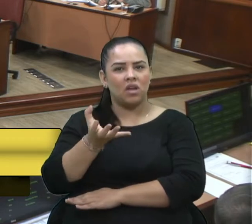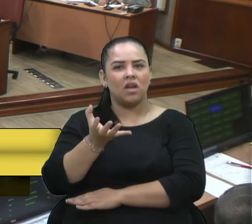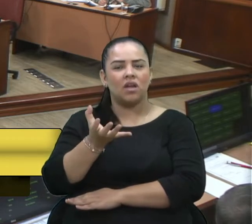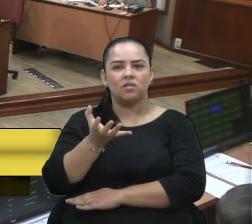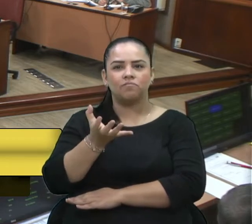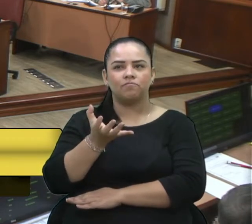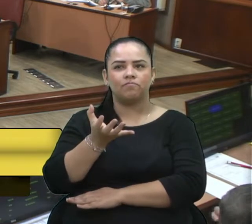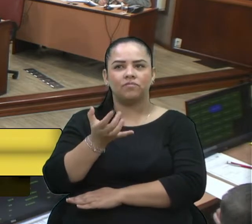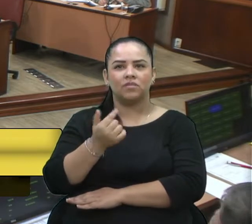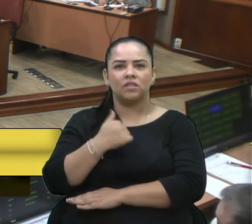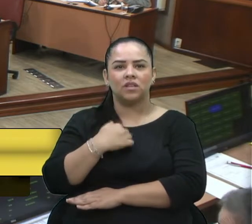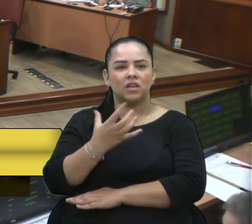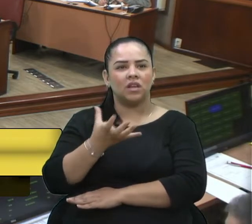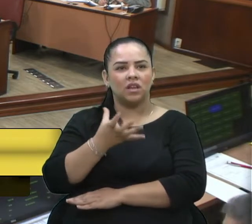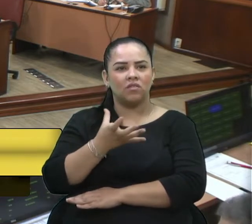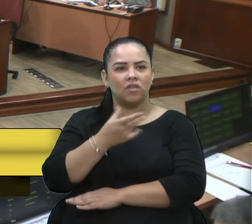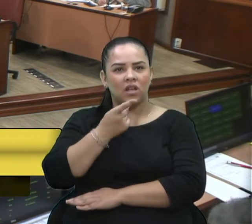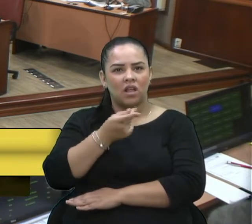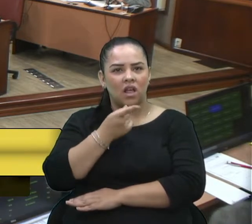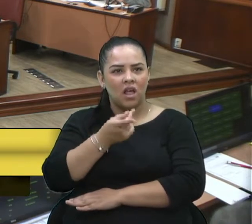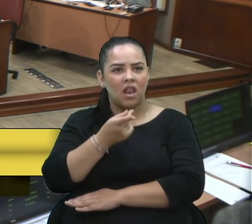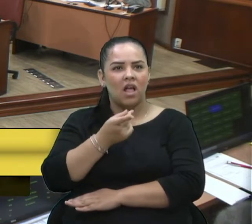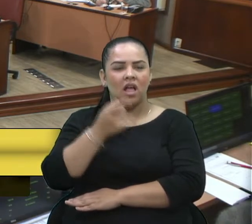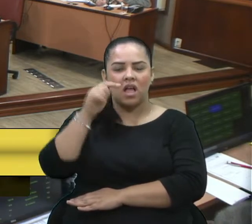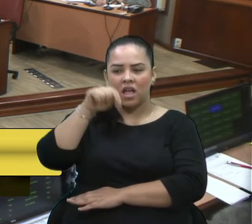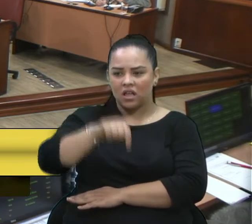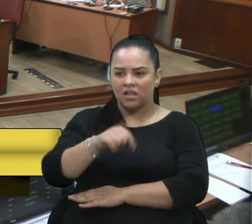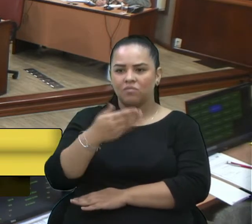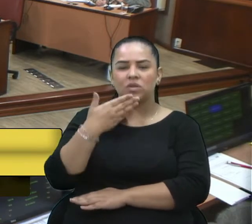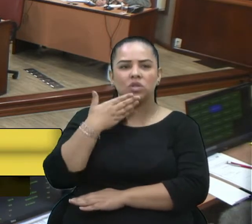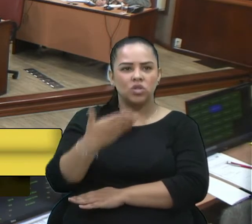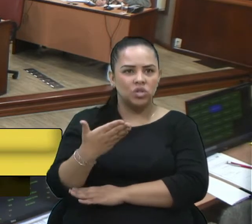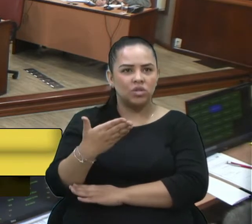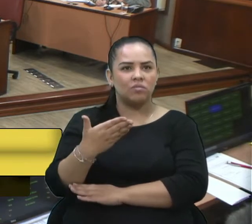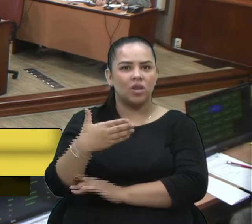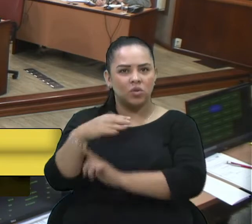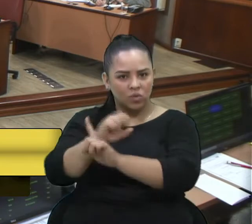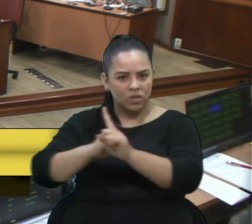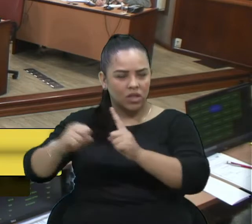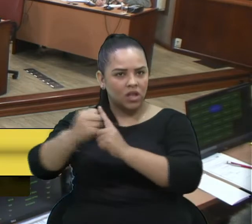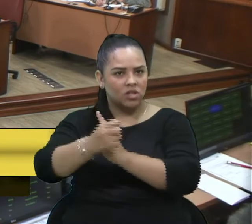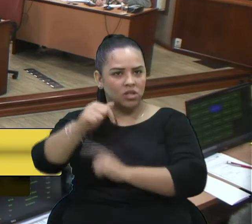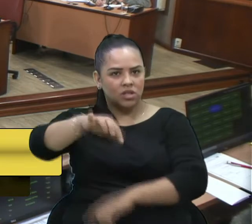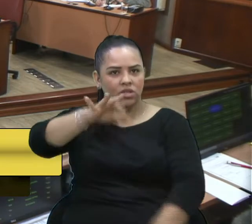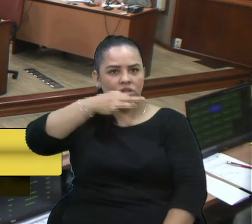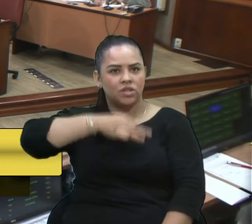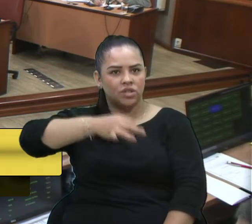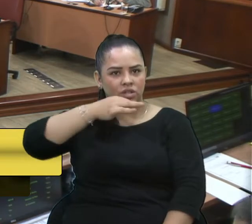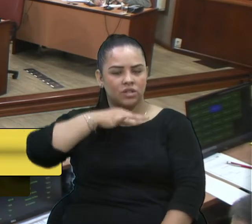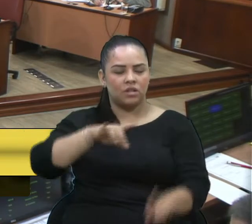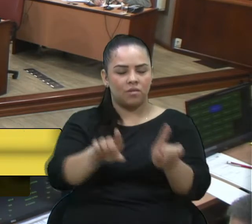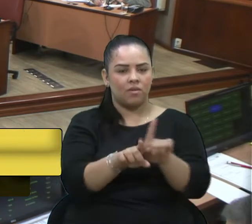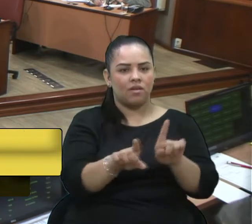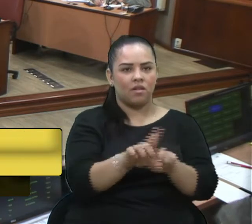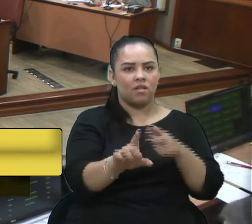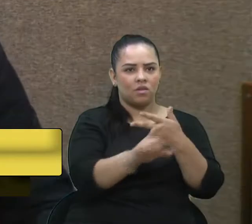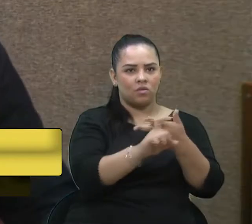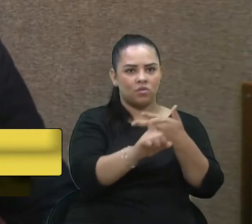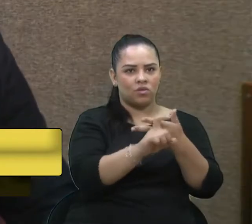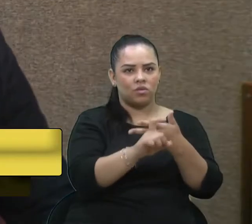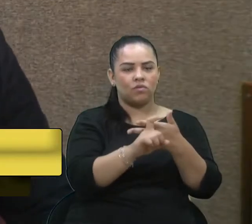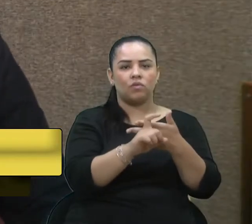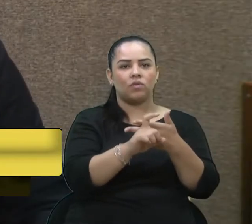queria fazer uma colocação aqui e pedir para a nossa sociedade caxiense e o nosso executivo e a Câmara de